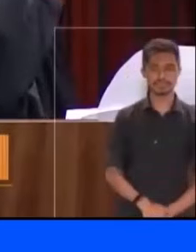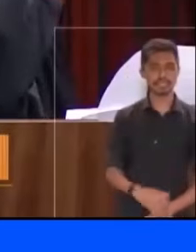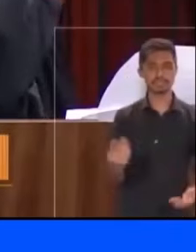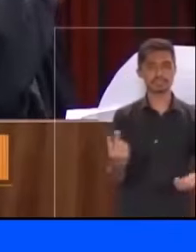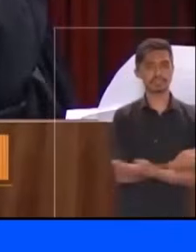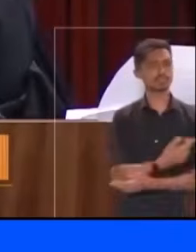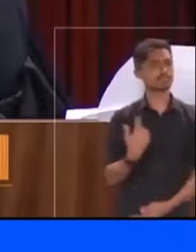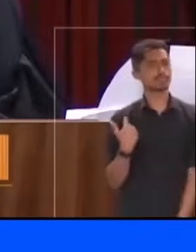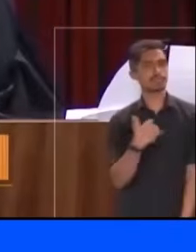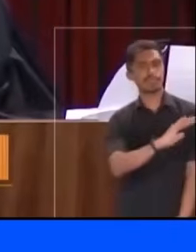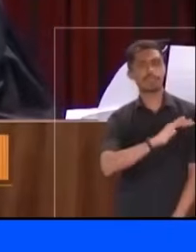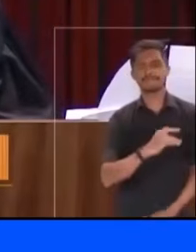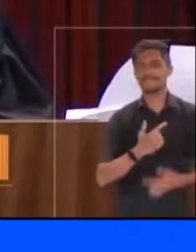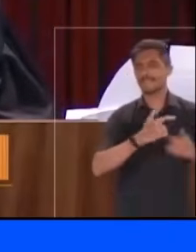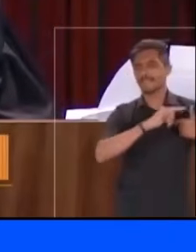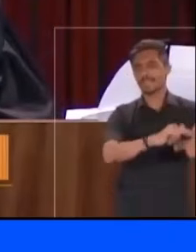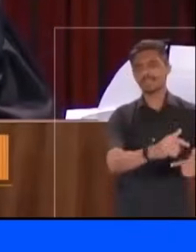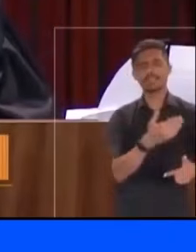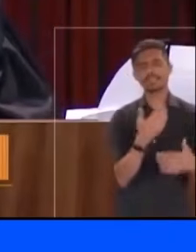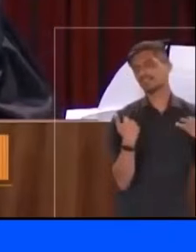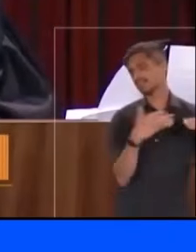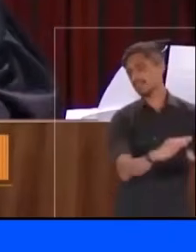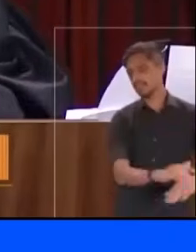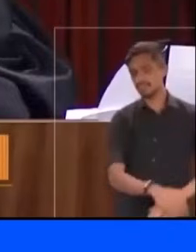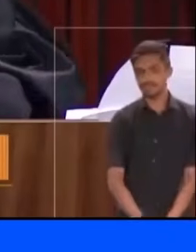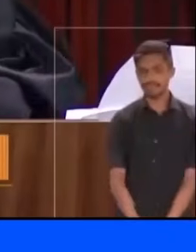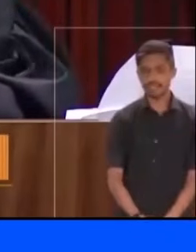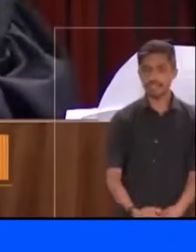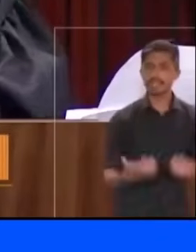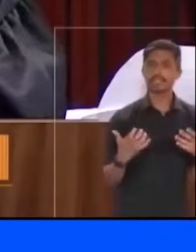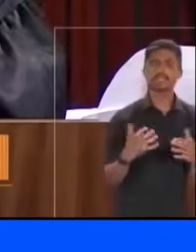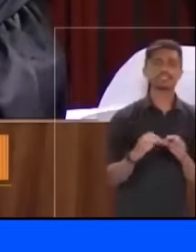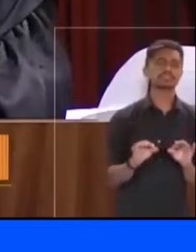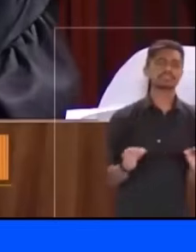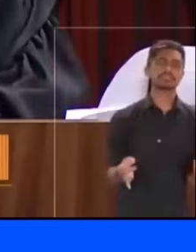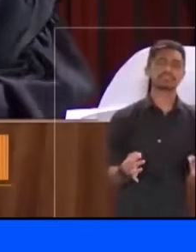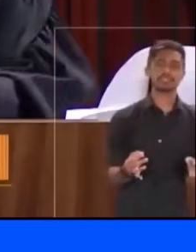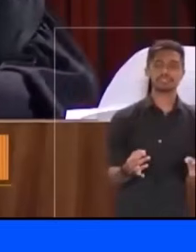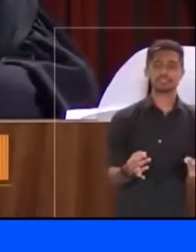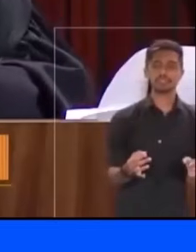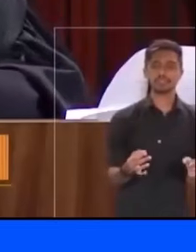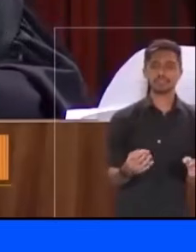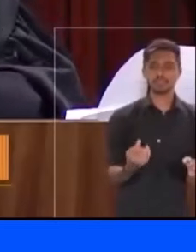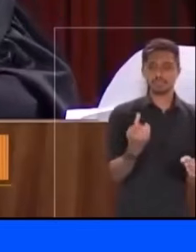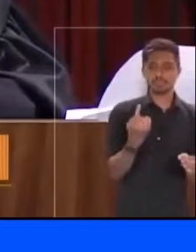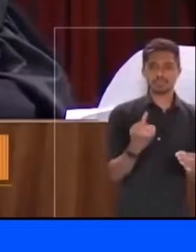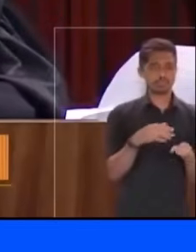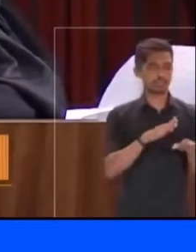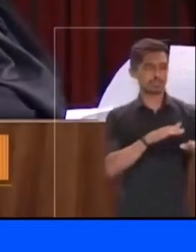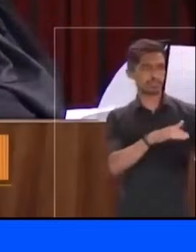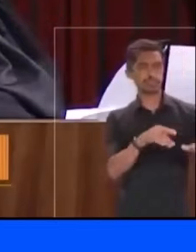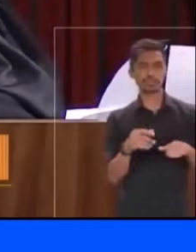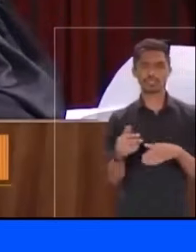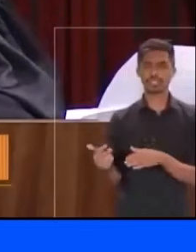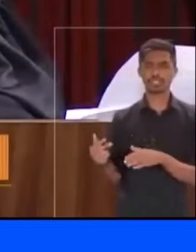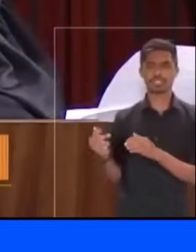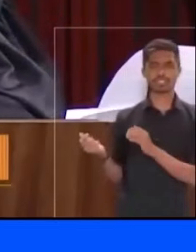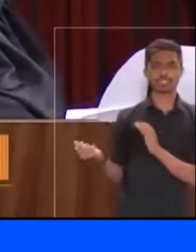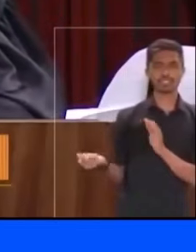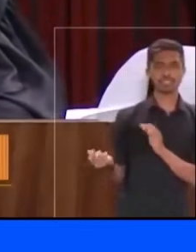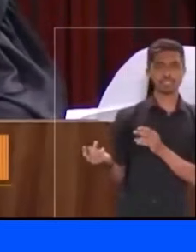fosse o tradicional desfile. Queria simplesmente que fosse um desfile que